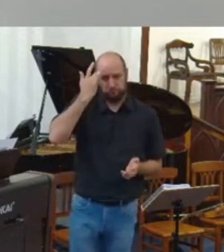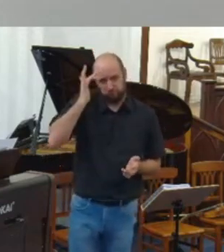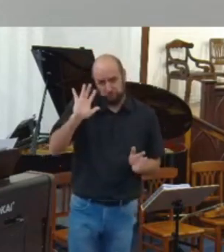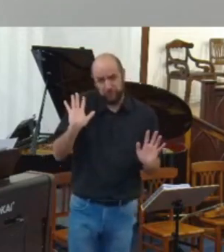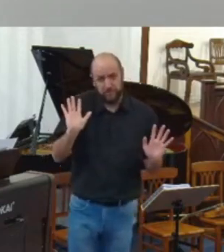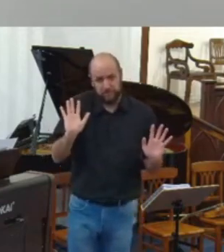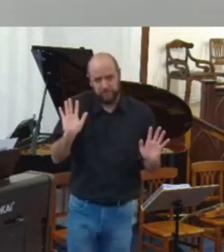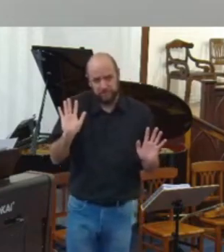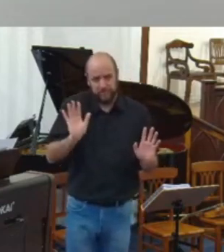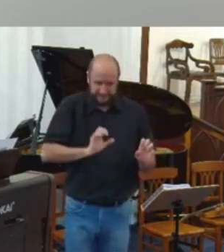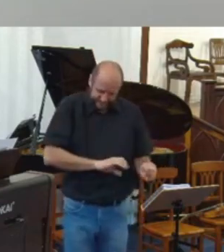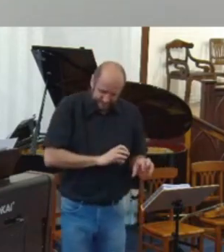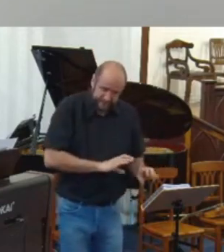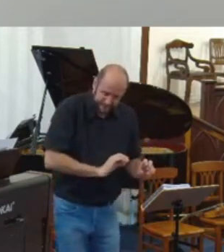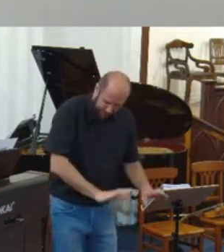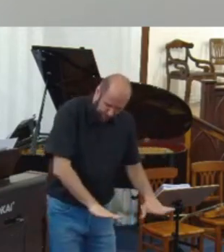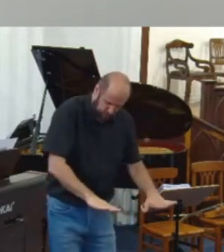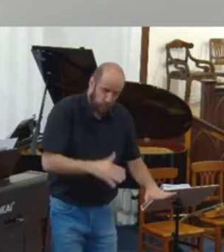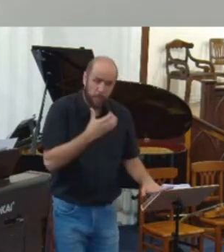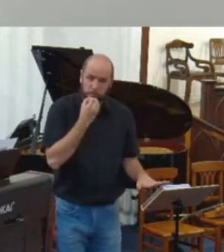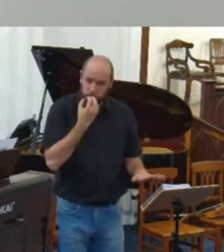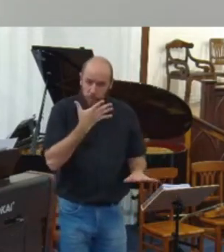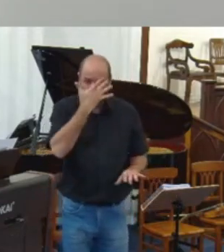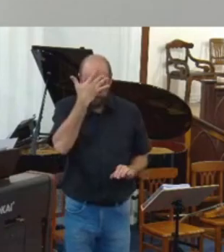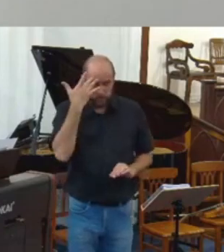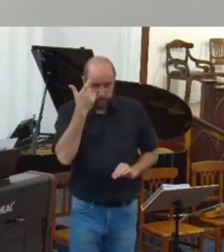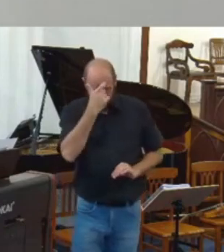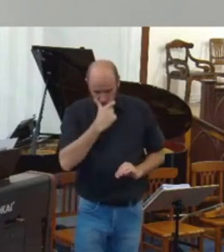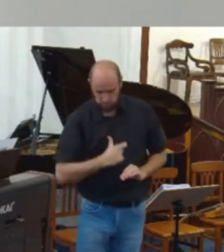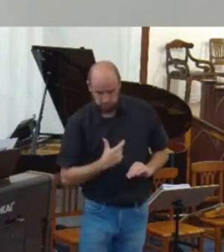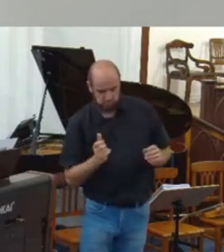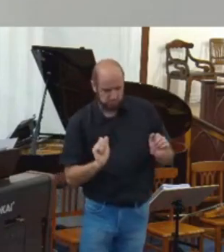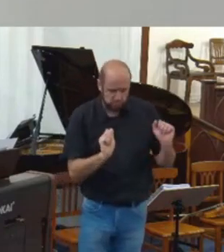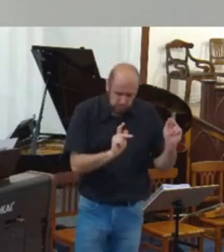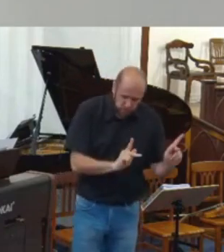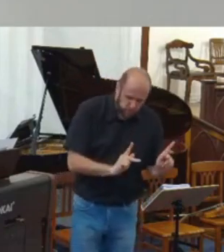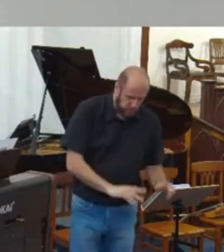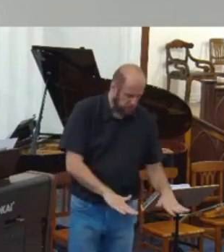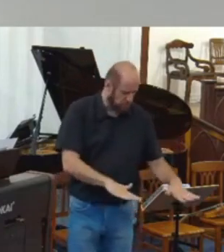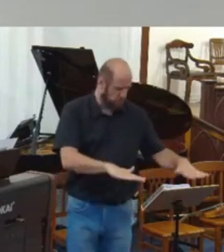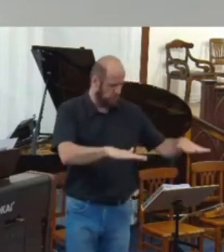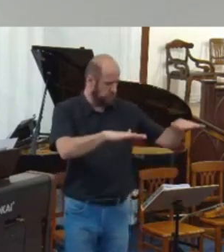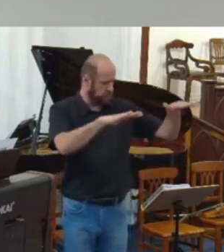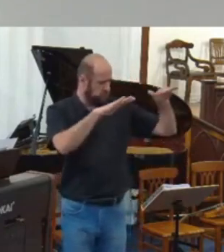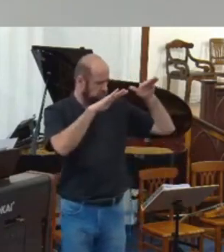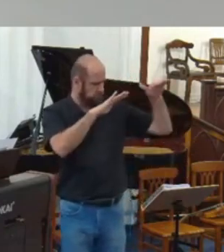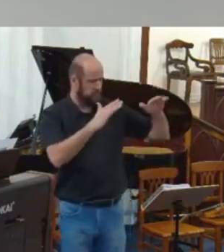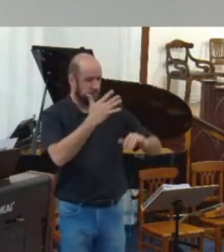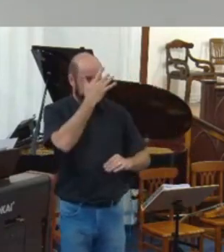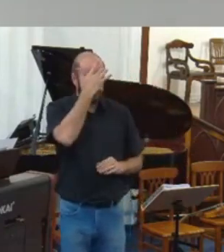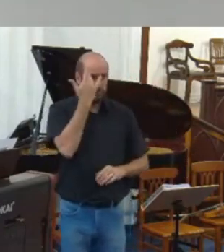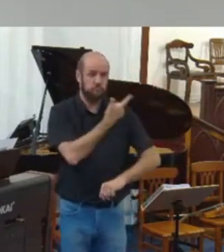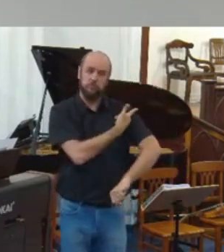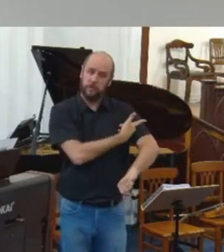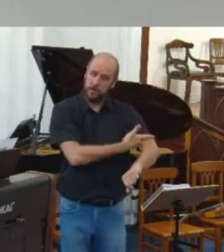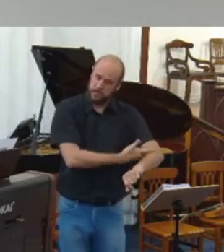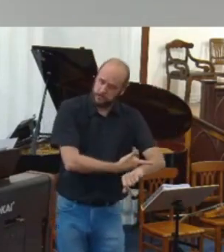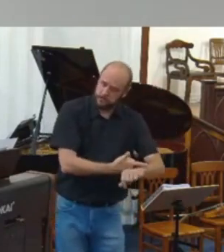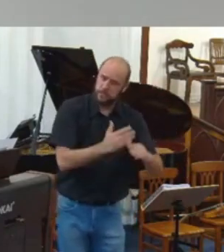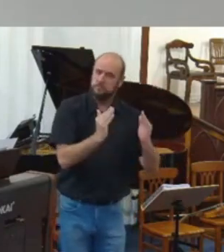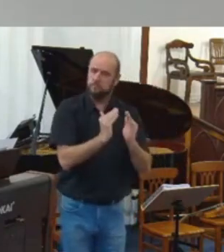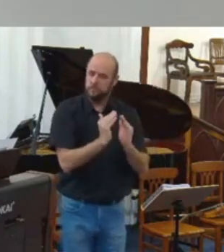pais ensinam-nas a serem boas pessoas no mundo, e a tendência é essas pessoas bem educadas dentro